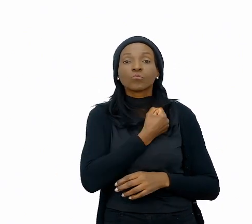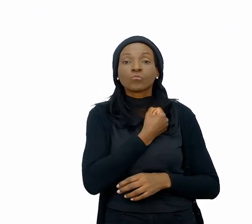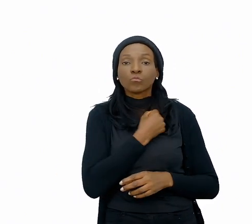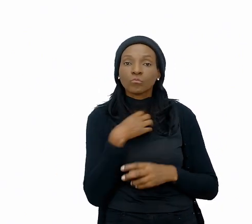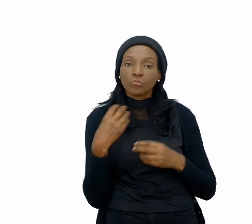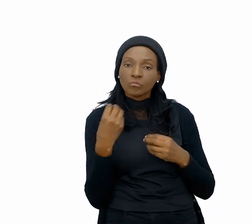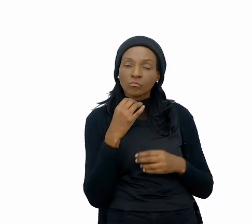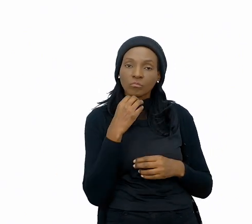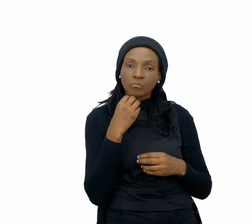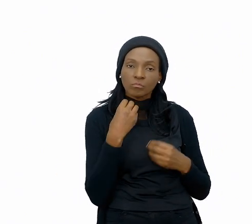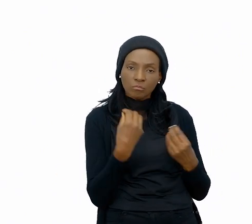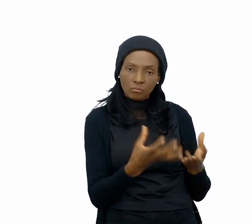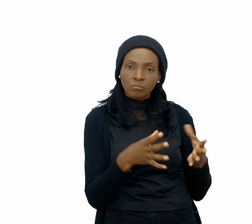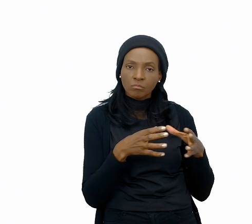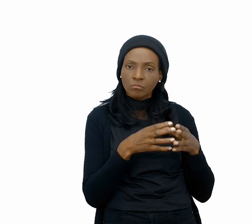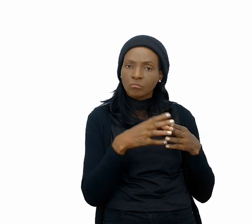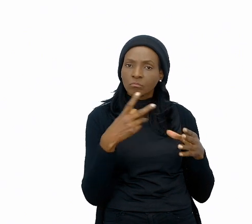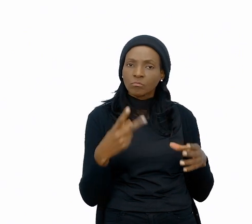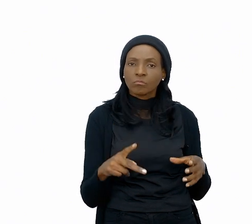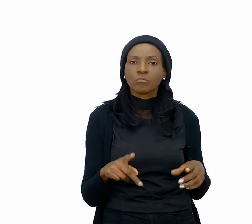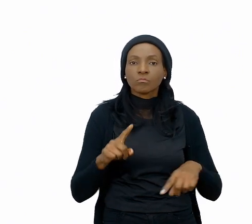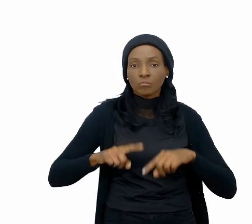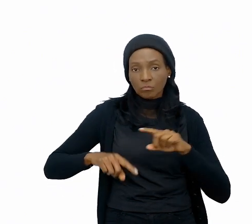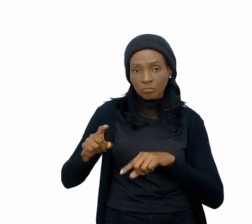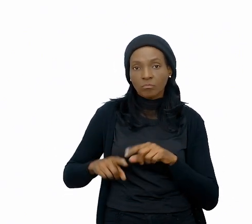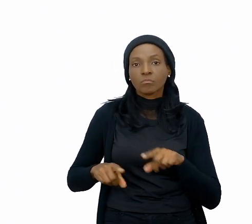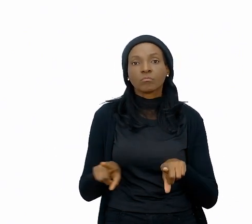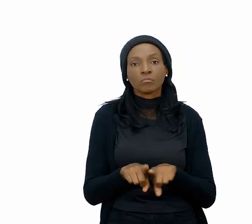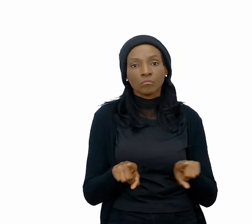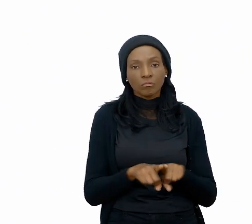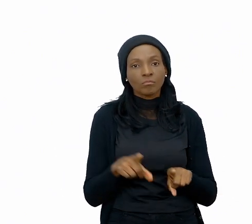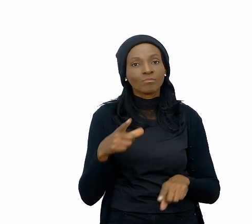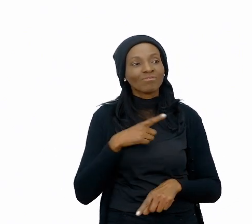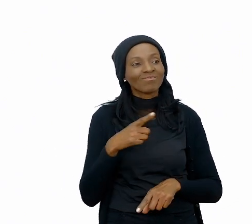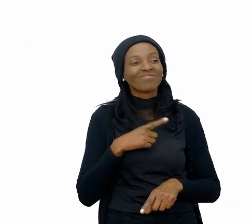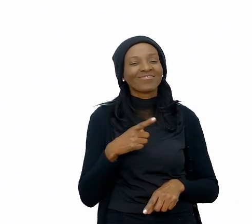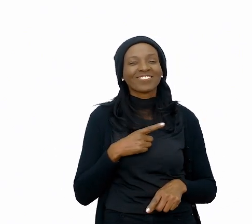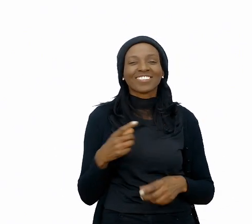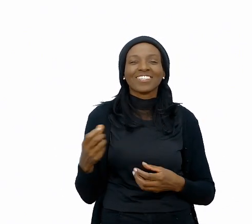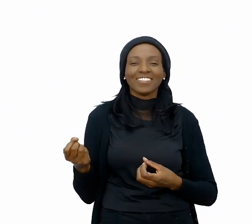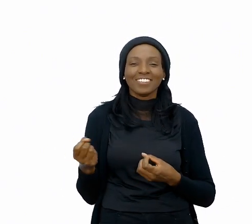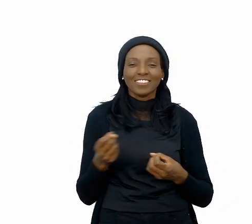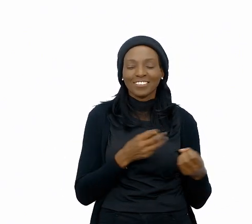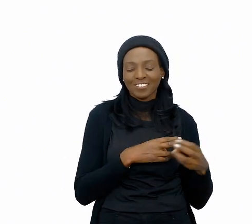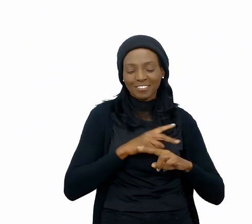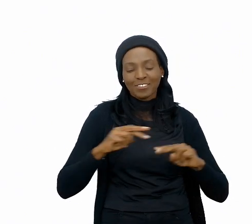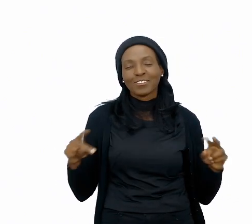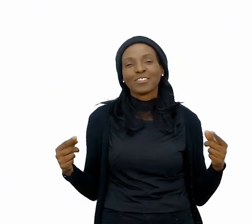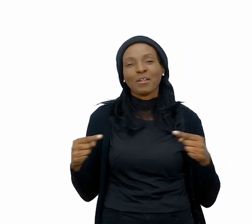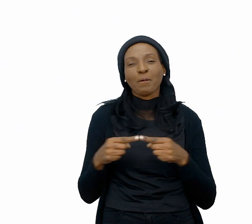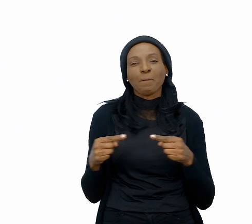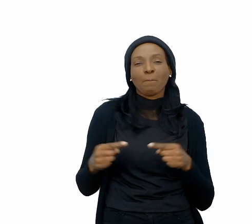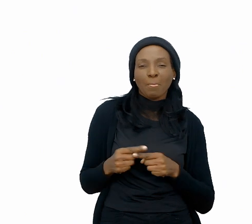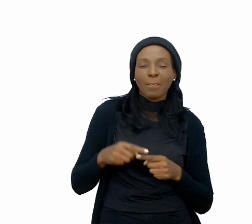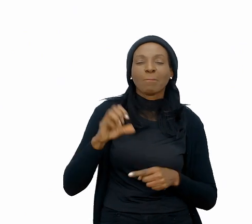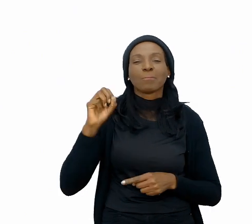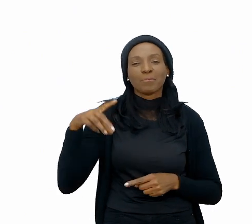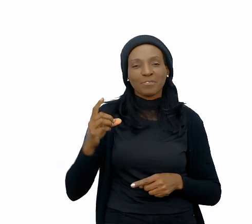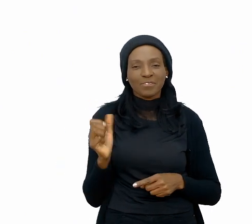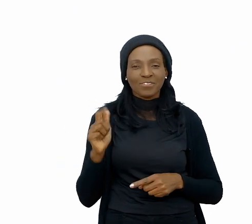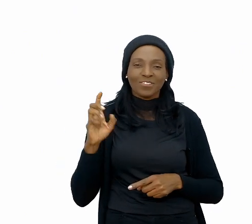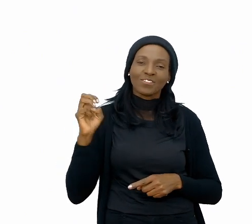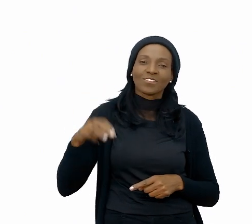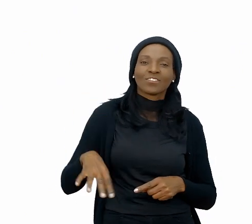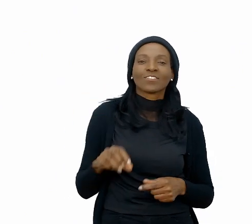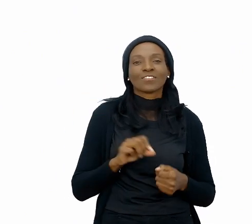né? E o material traz também orientações sobre os procedimentos para a realização da sondagem.